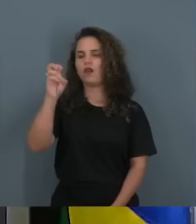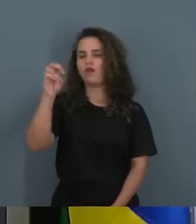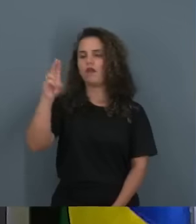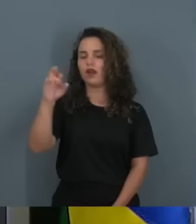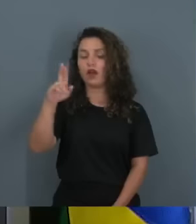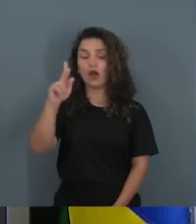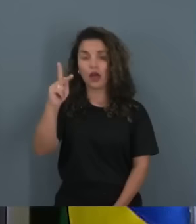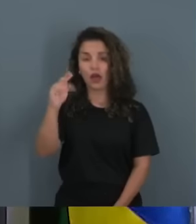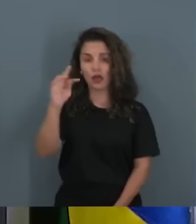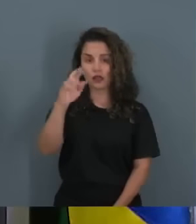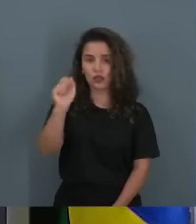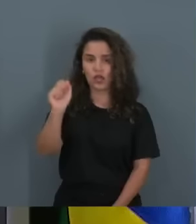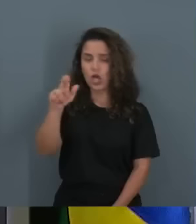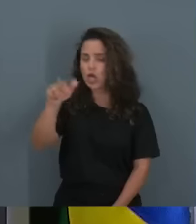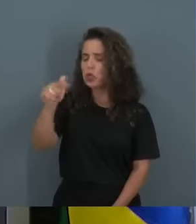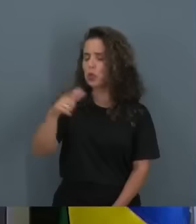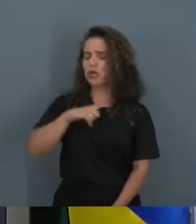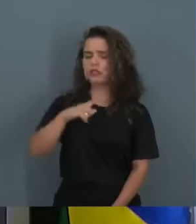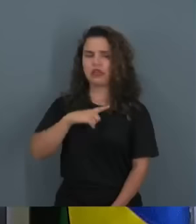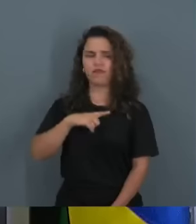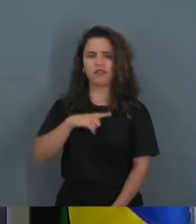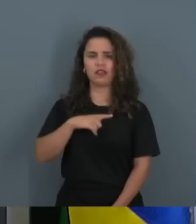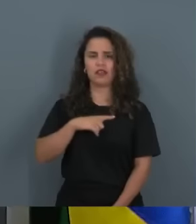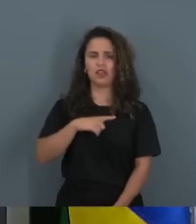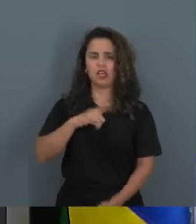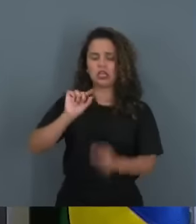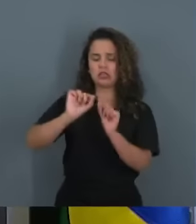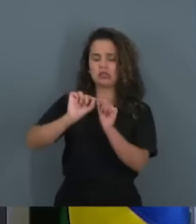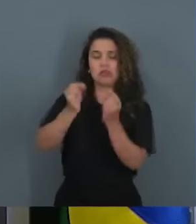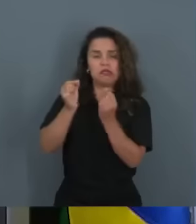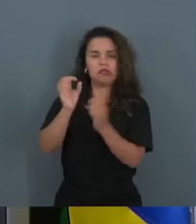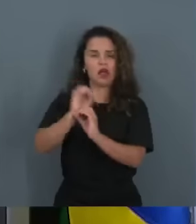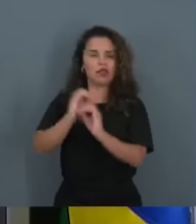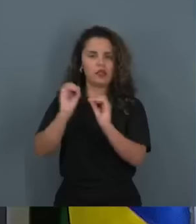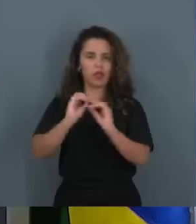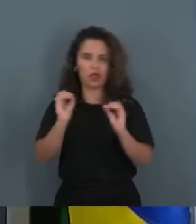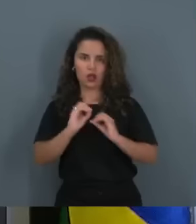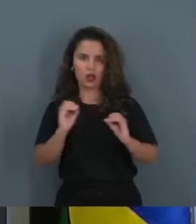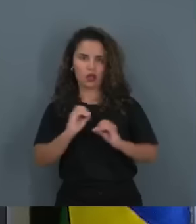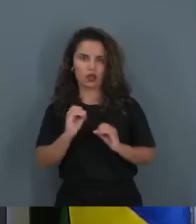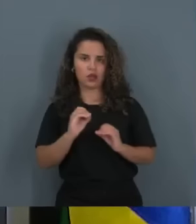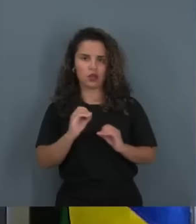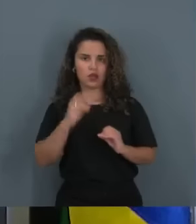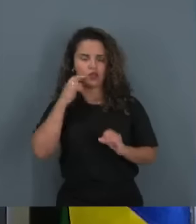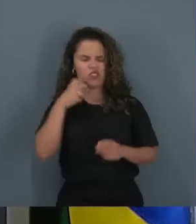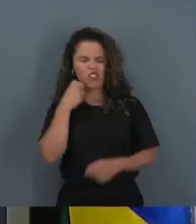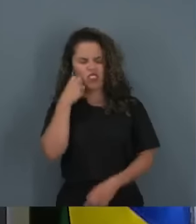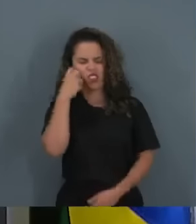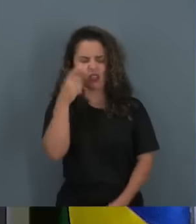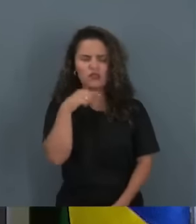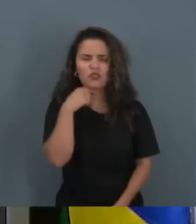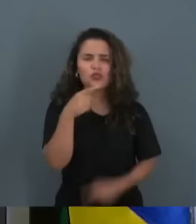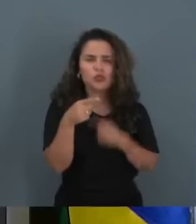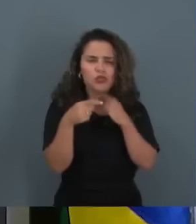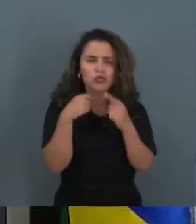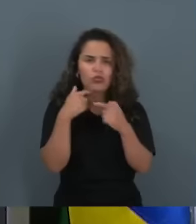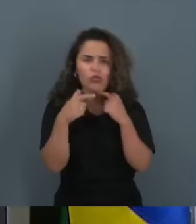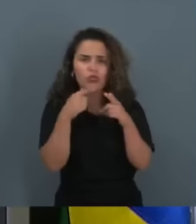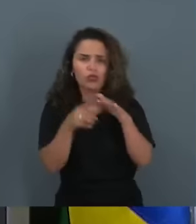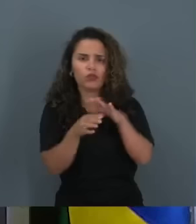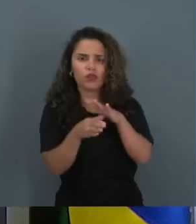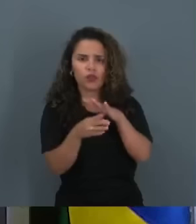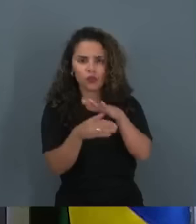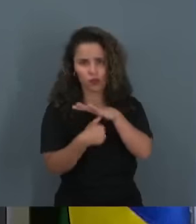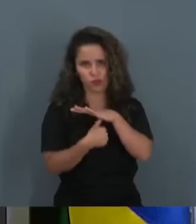teve nunca teve nenhum cabelinho de suspeita, de